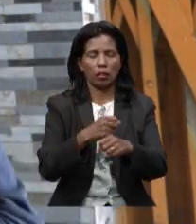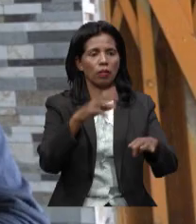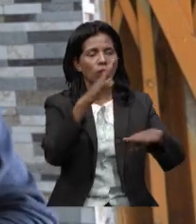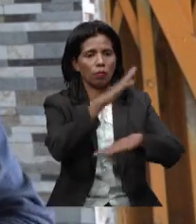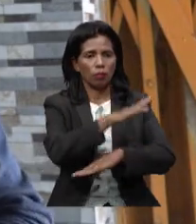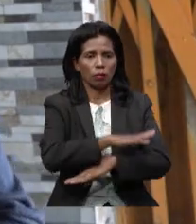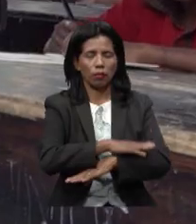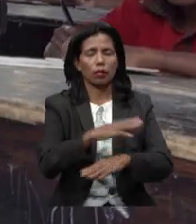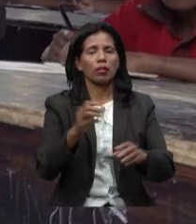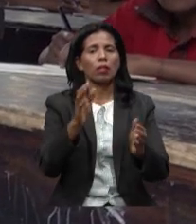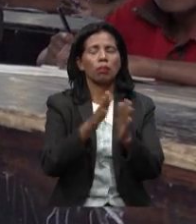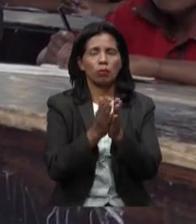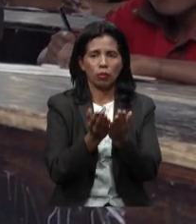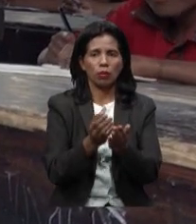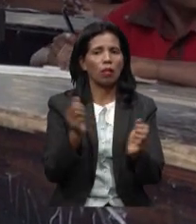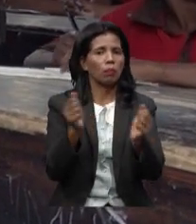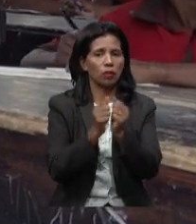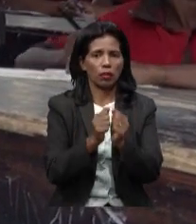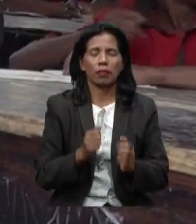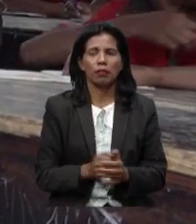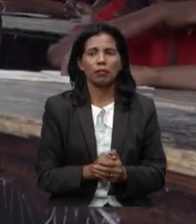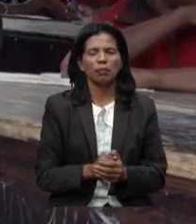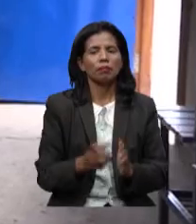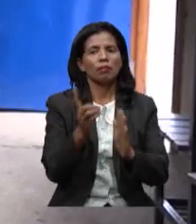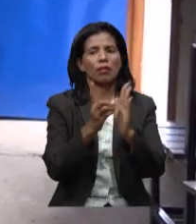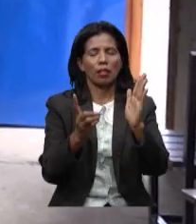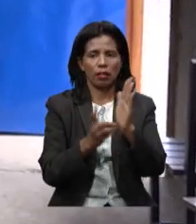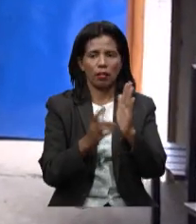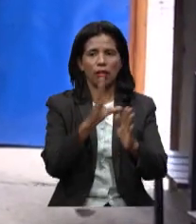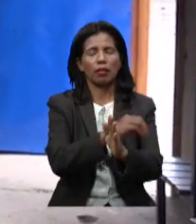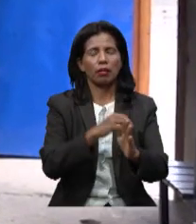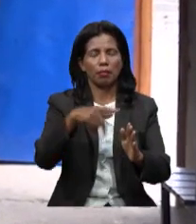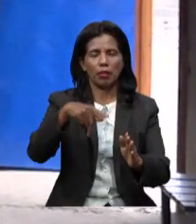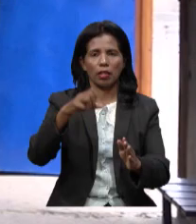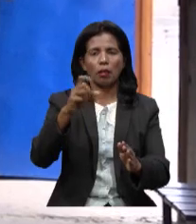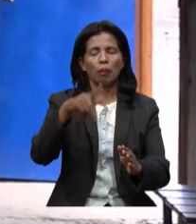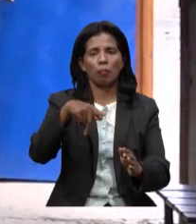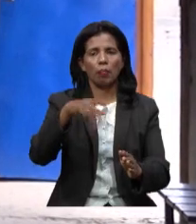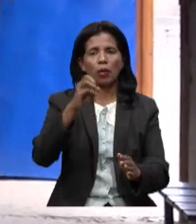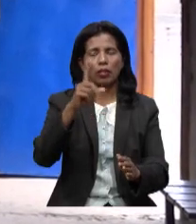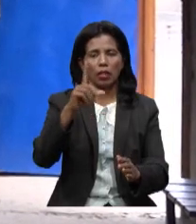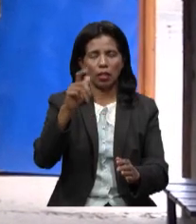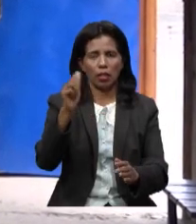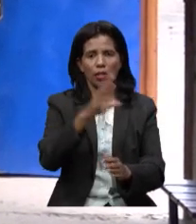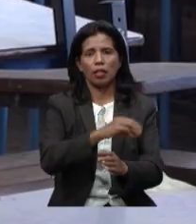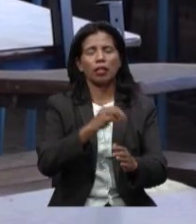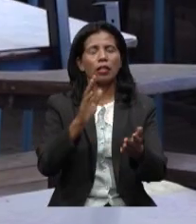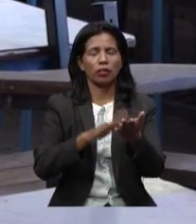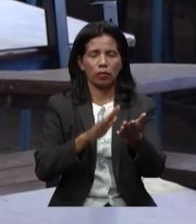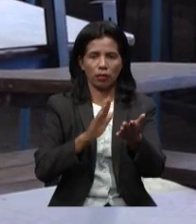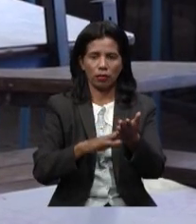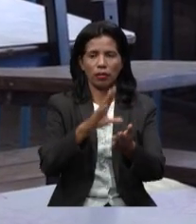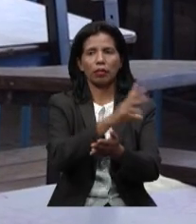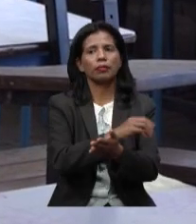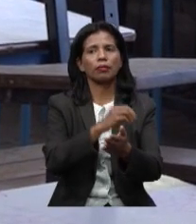administrasaun kahura mutu tuir dadus eskola sekundaria Nindu Koni Santana paralelu Ponilala eskola sekundaria Zeral Elio